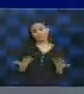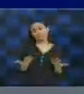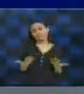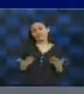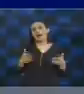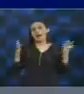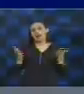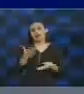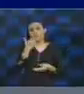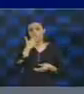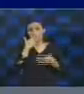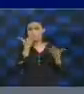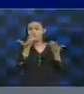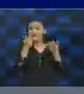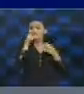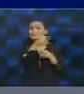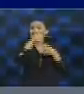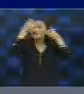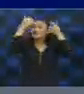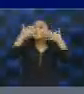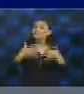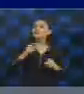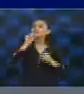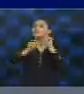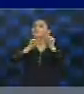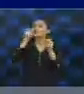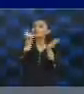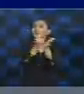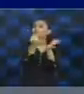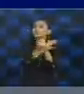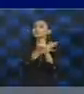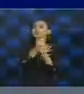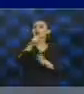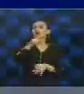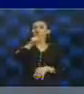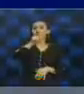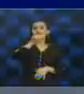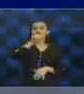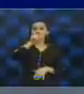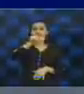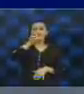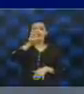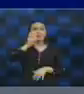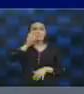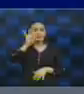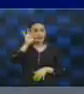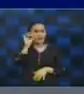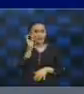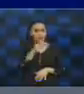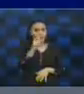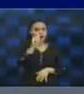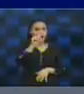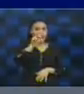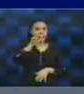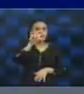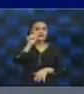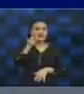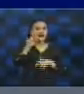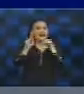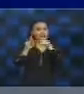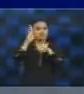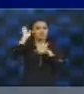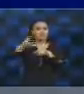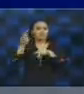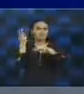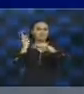eu peço que você explique o contrato com o senhor Gilberto Aguiar. Seu Gilberto Aguiar está preso na